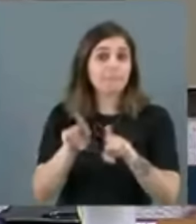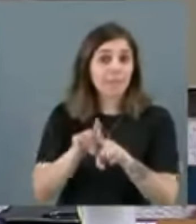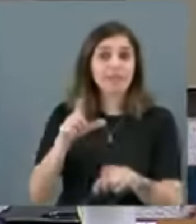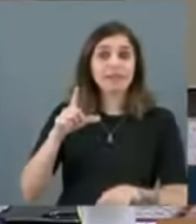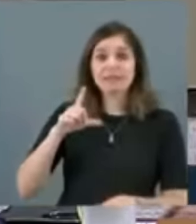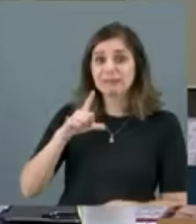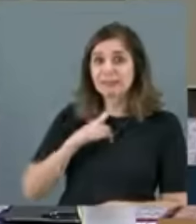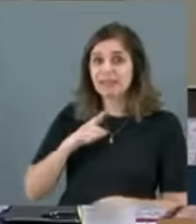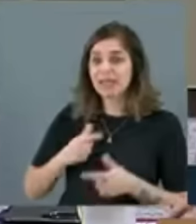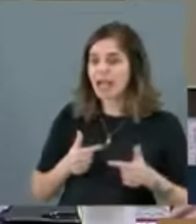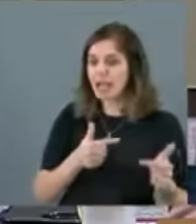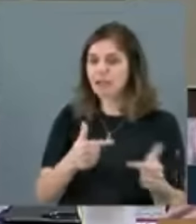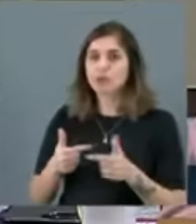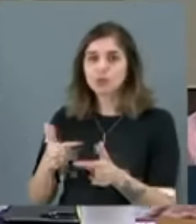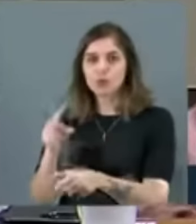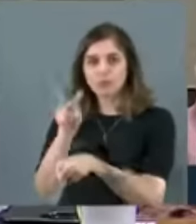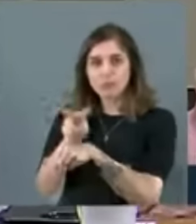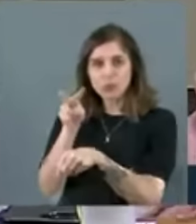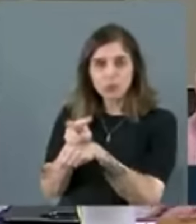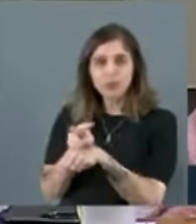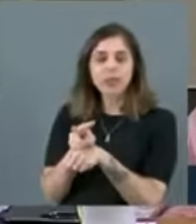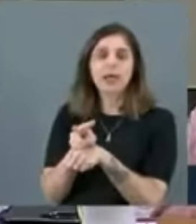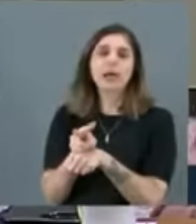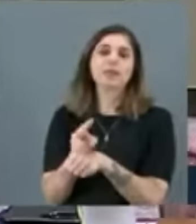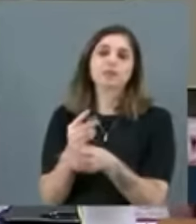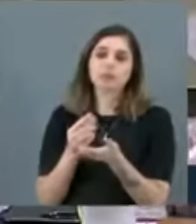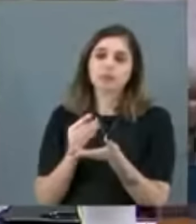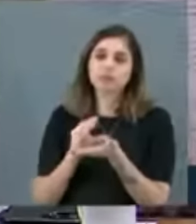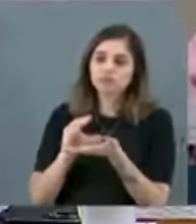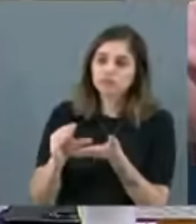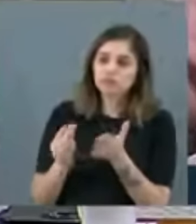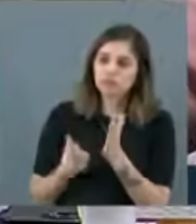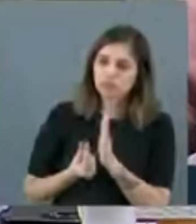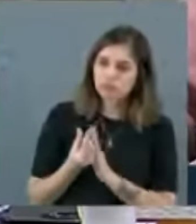para preservação e para financiamento também